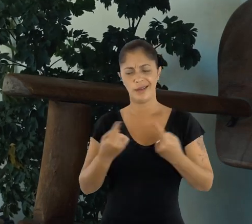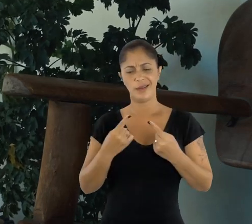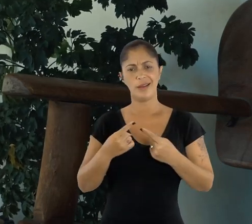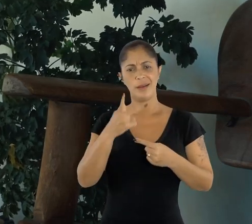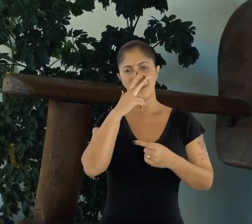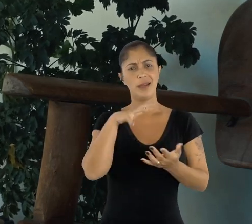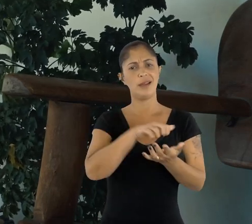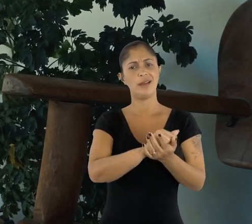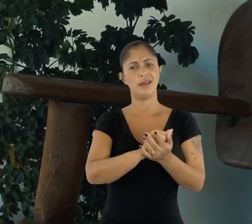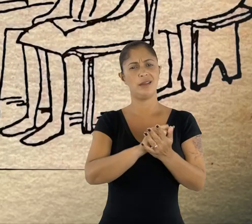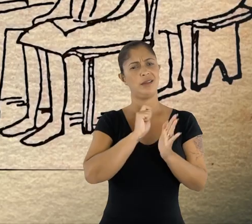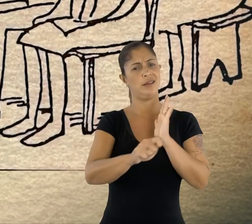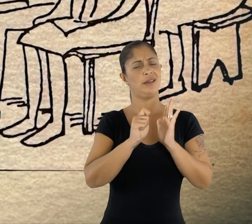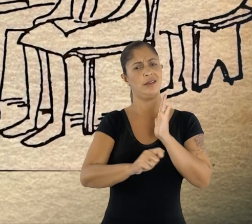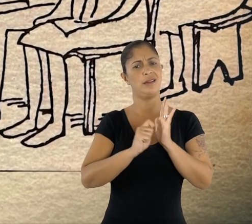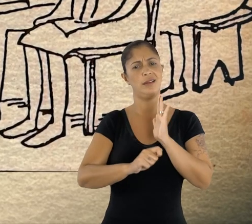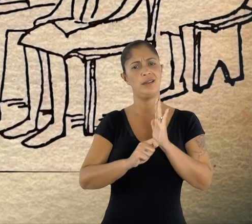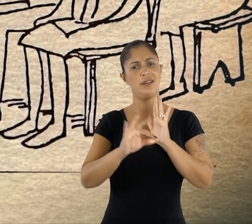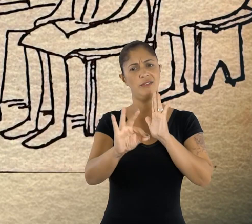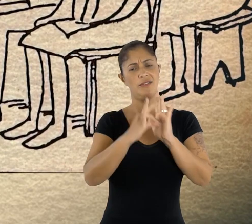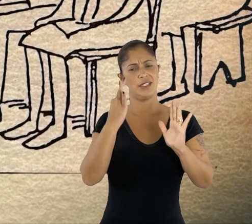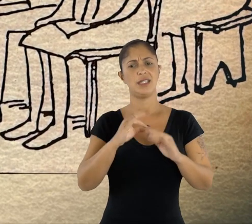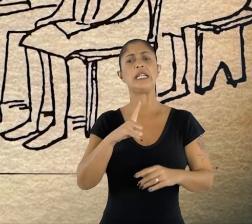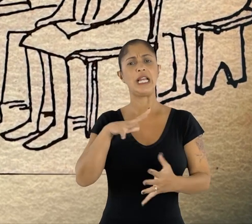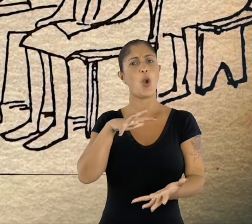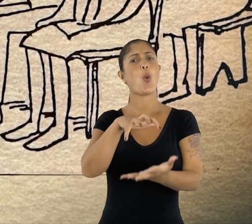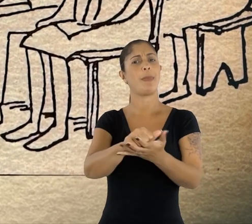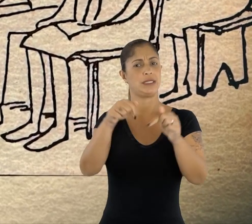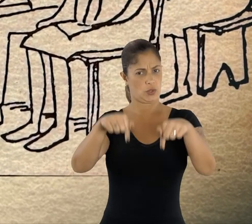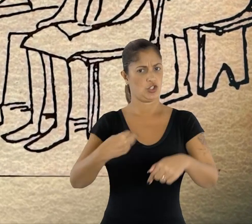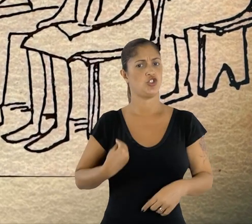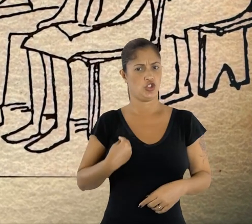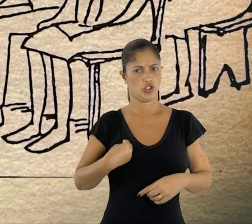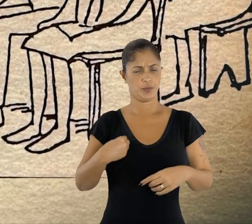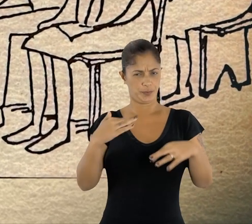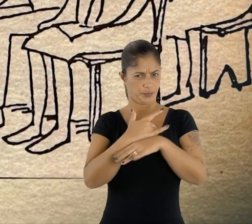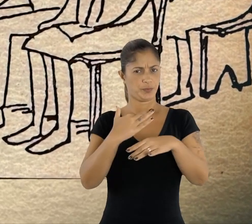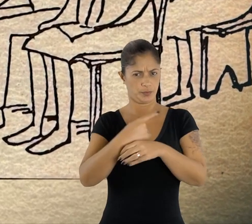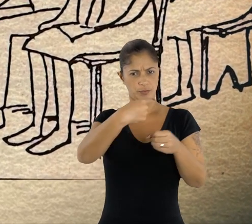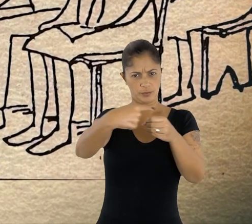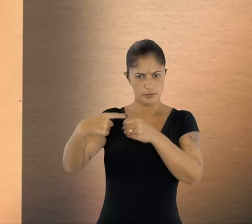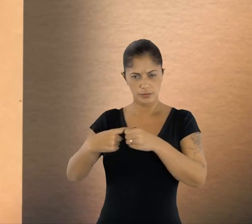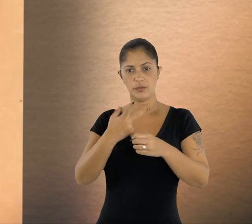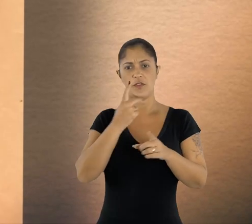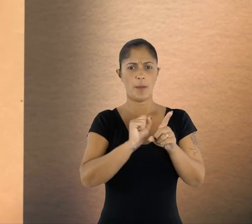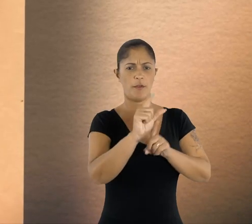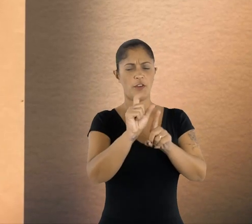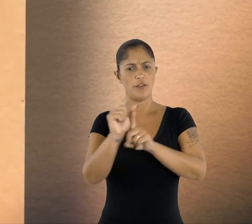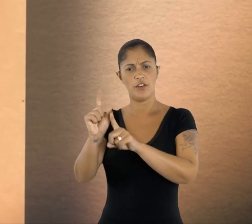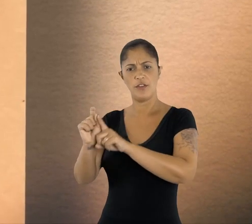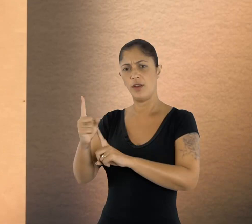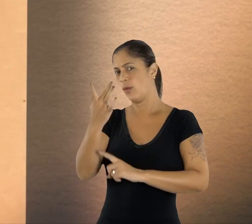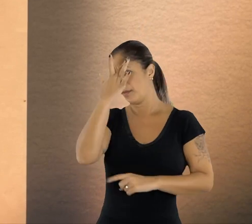éramos fichados no DOPS. Teve uma ocupação que existiu aqui num bairro, que eles foram